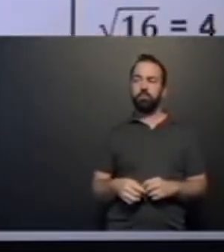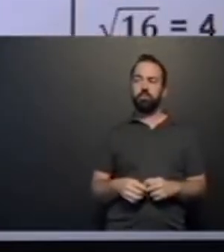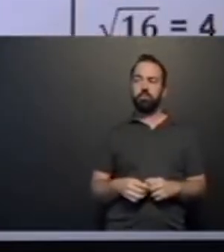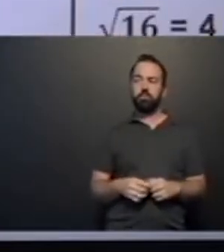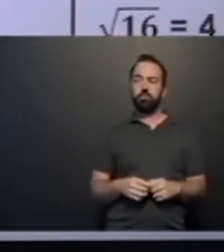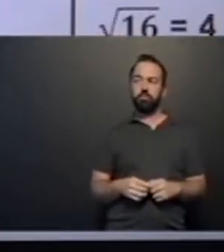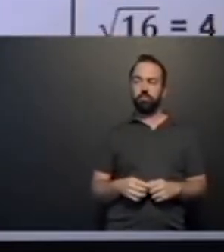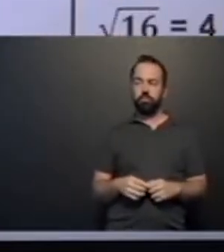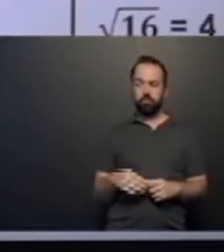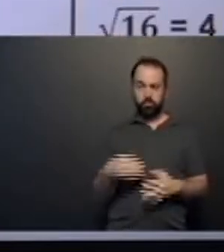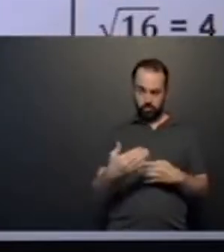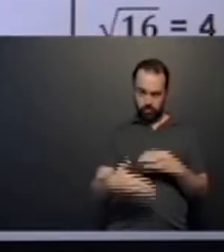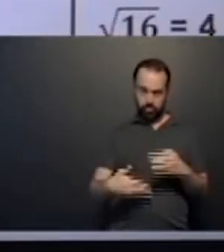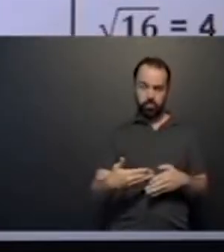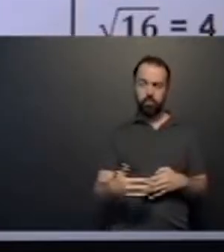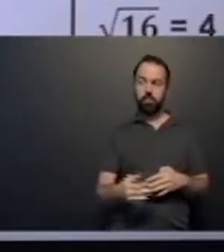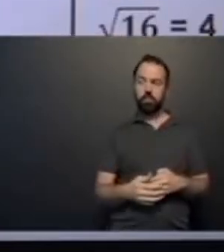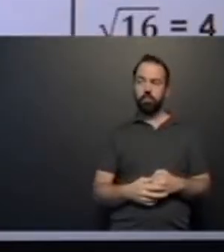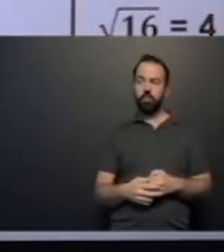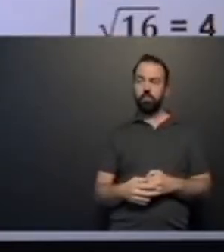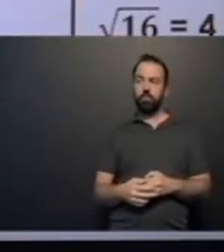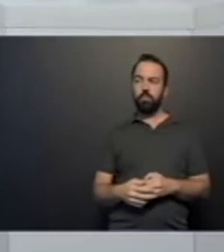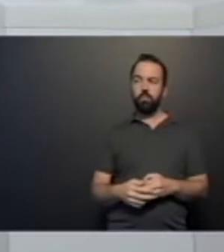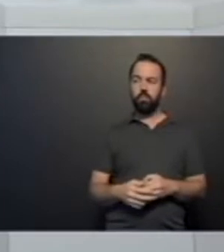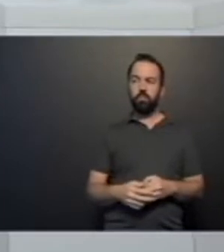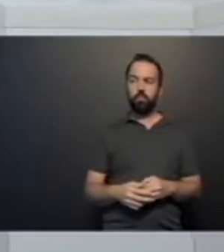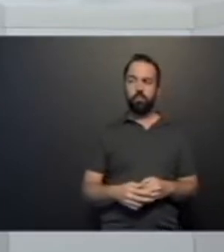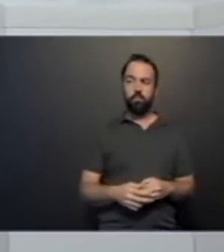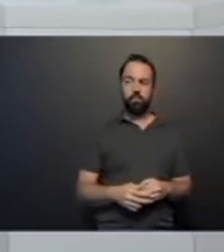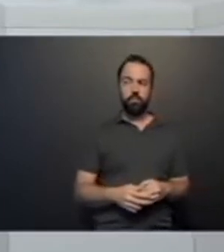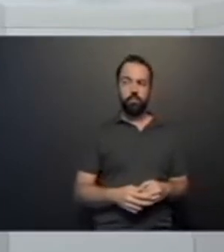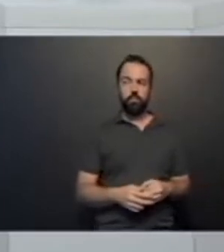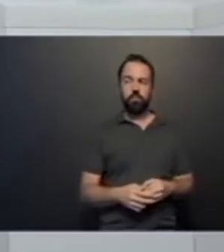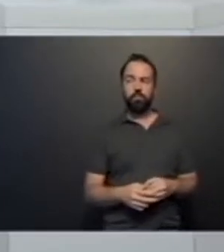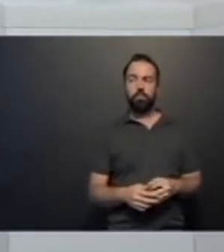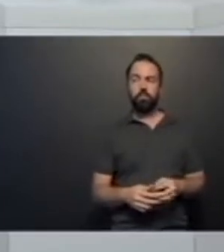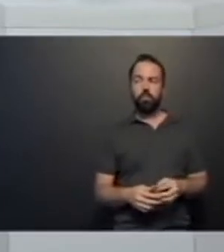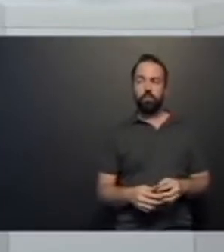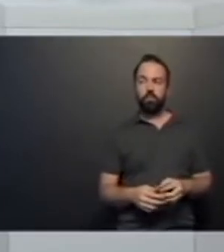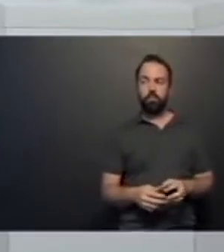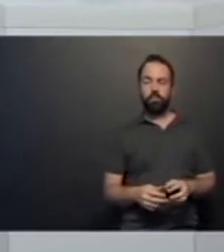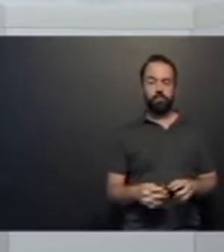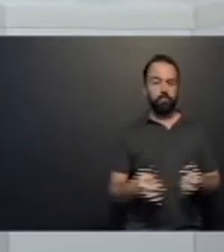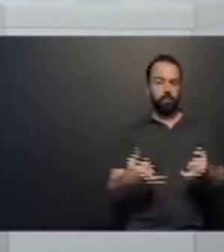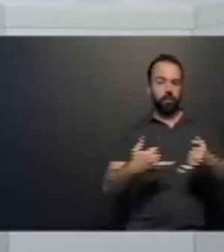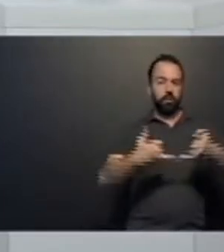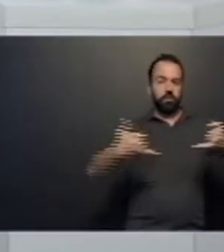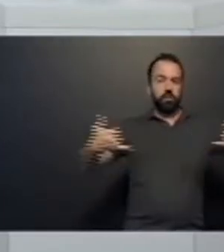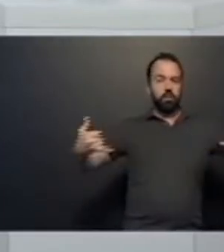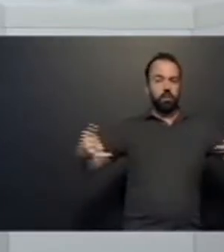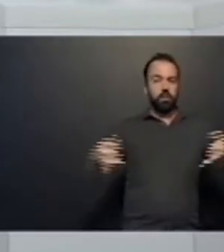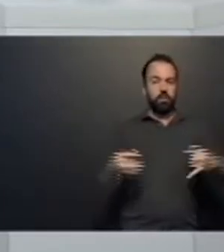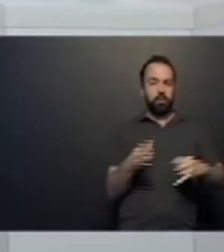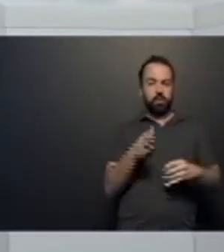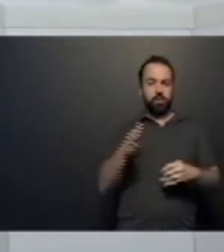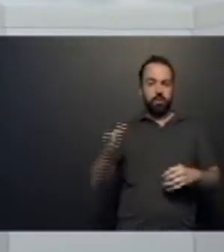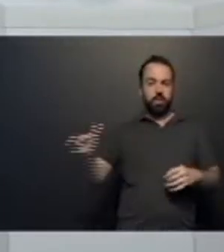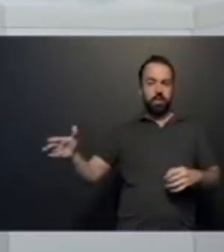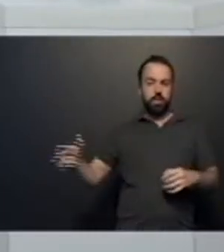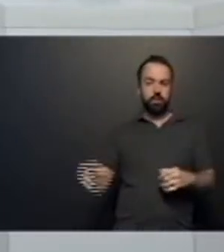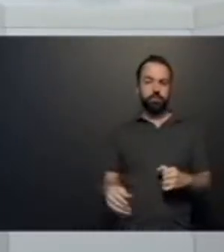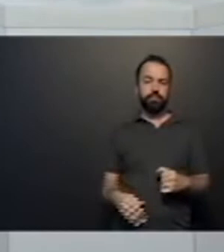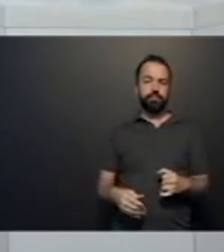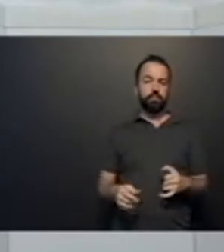e vamos para mais uma questão e agora nós vamos trabalhar com a reta numérica né